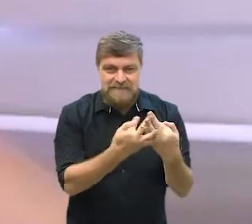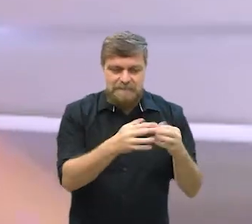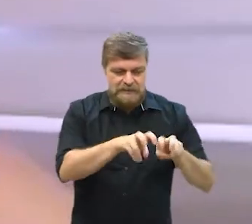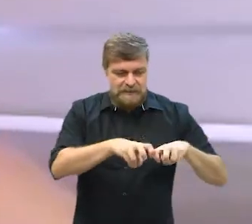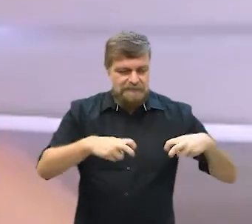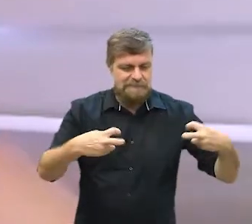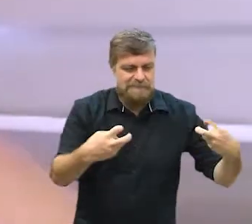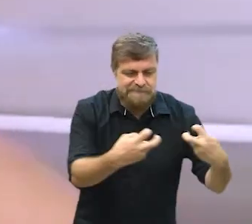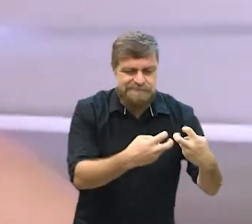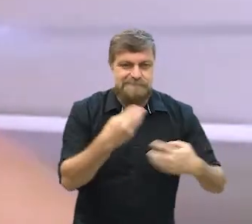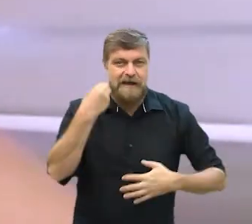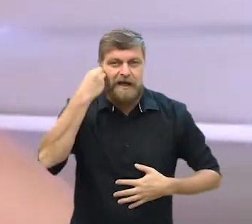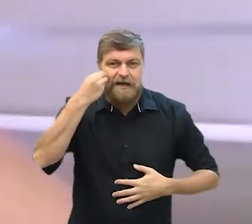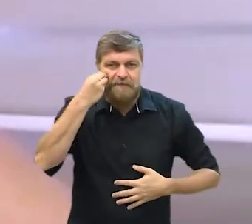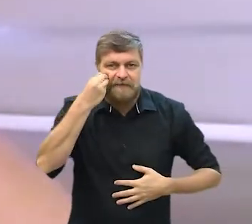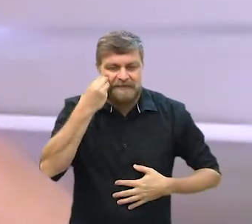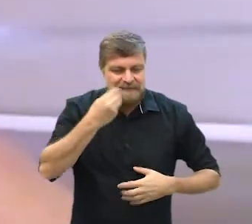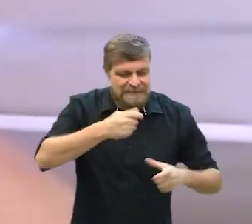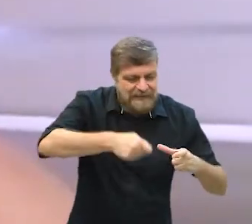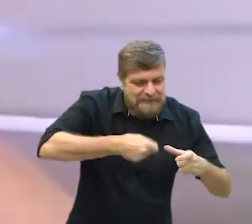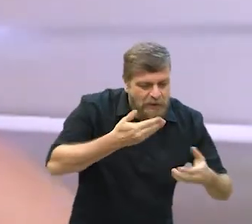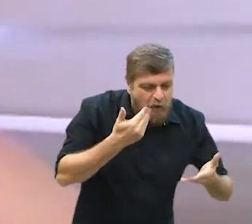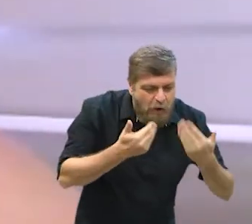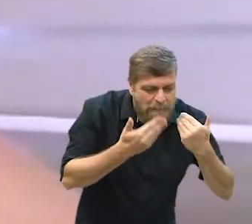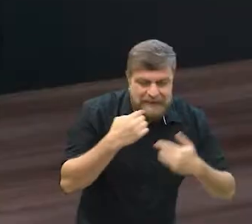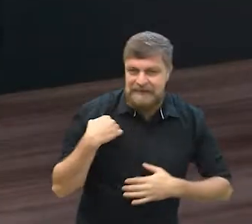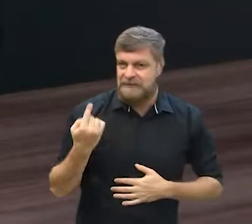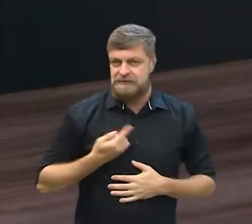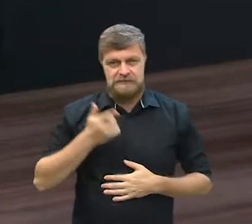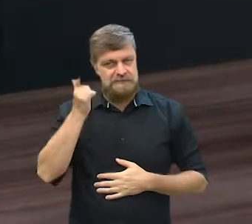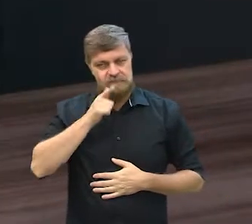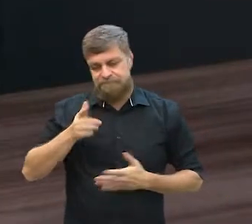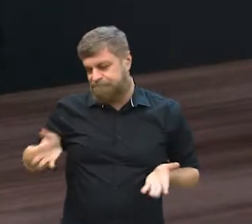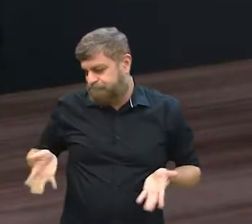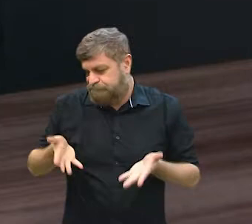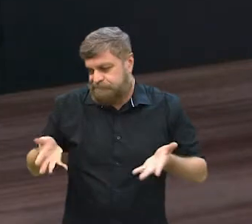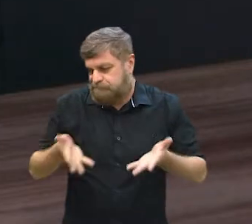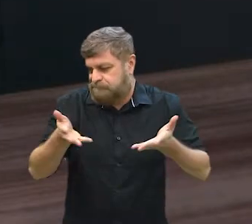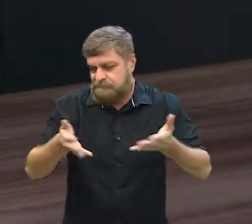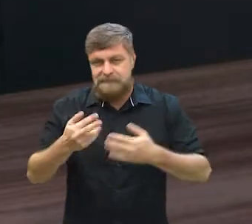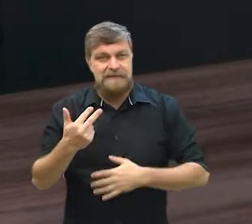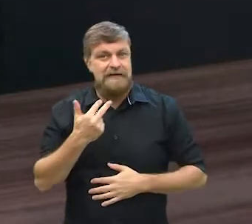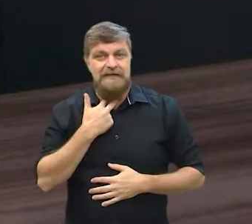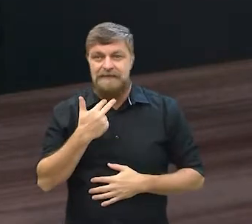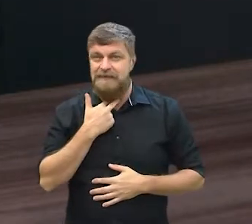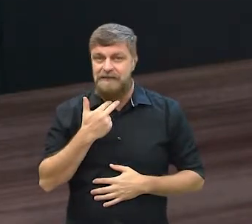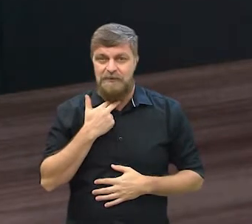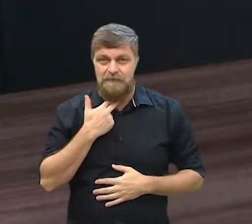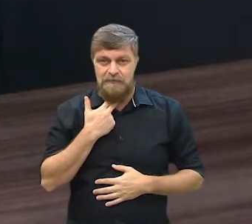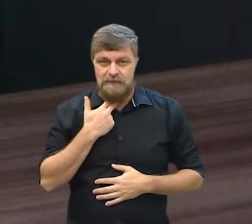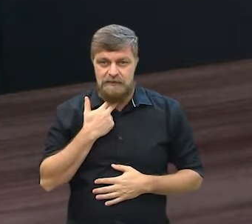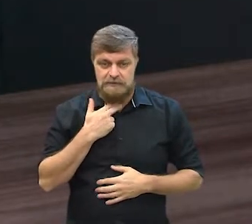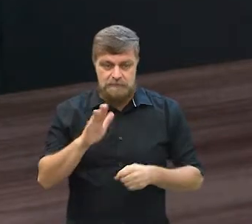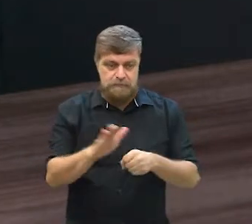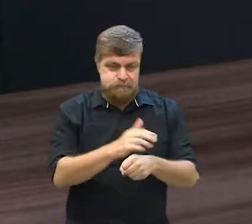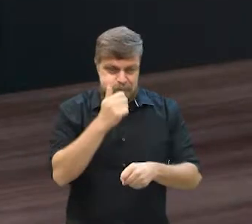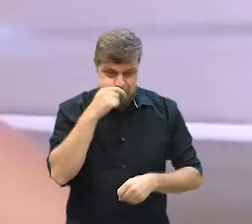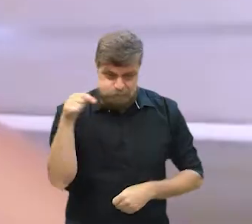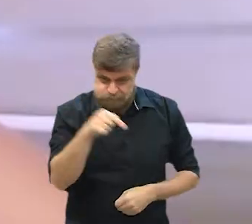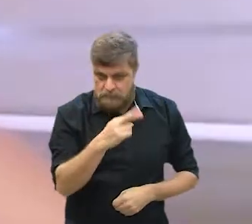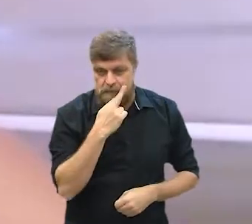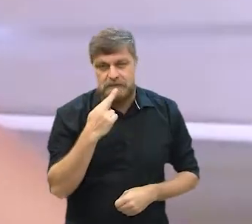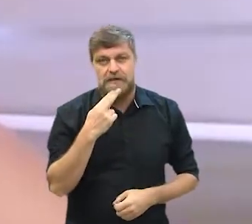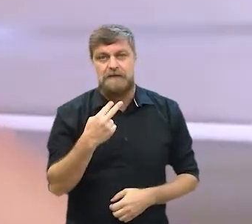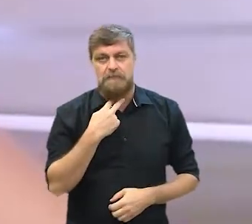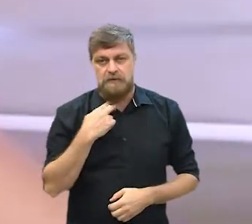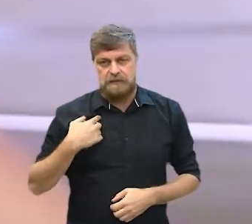com família, de ter contato com uma boa experiência. Então, isso nós não conseguimos proporcionar, porque a gente não pode movimentar o salão. Então,